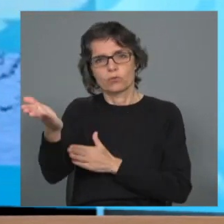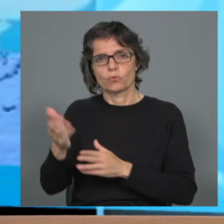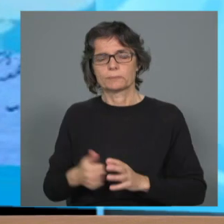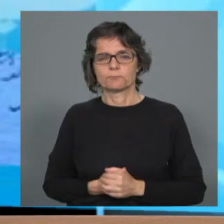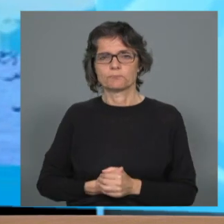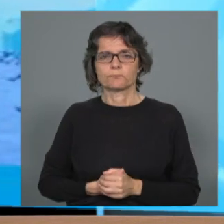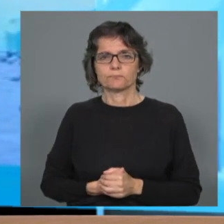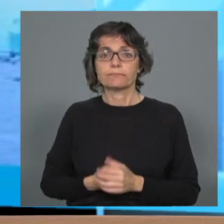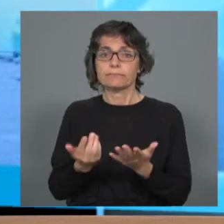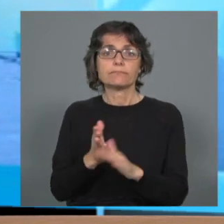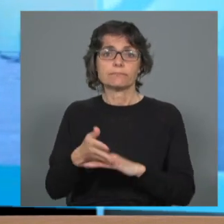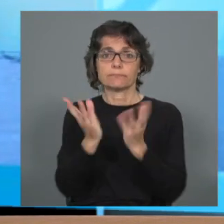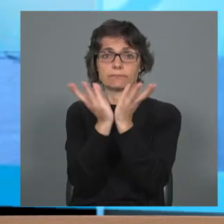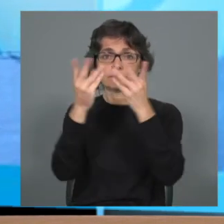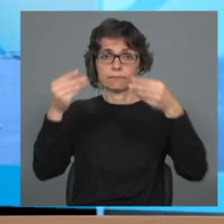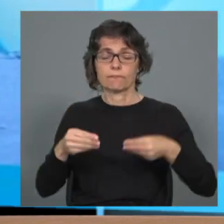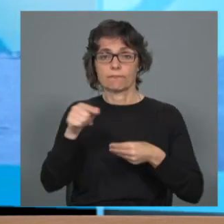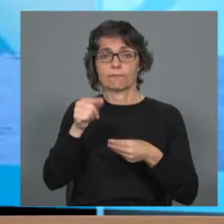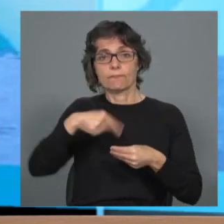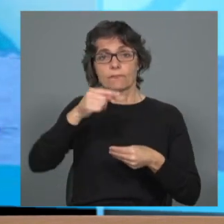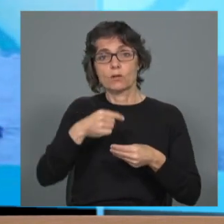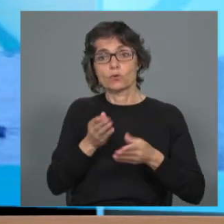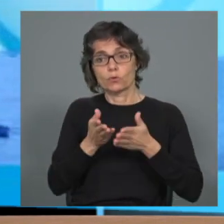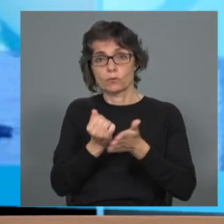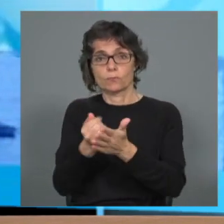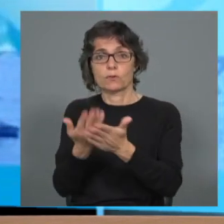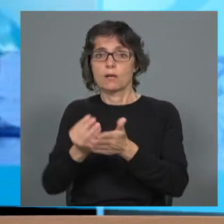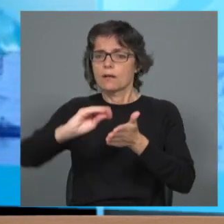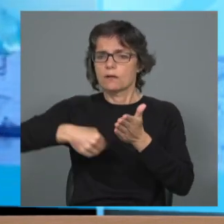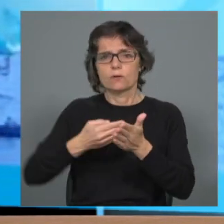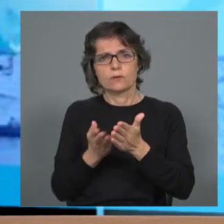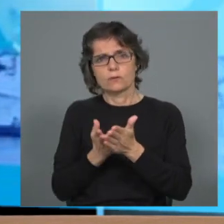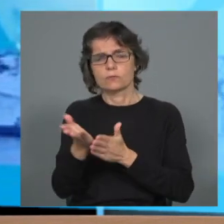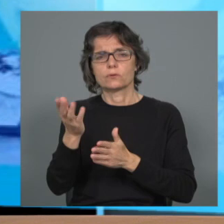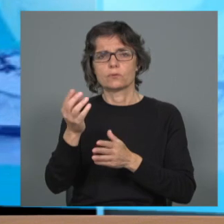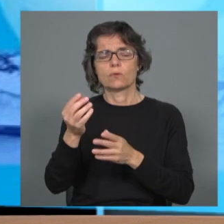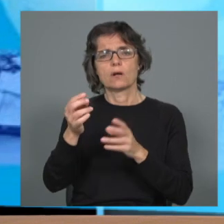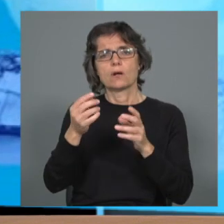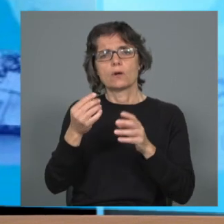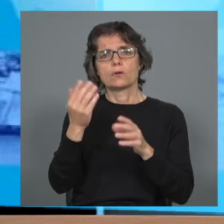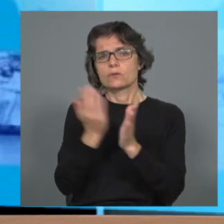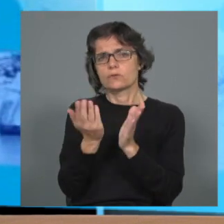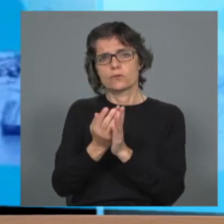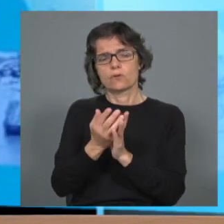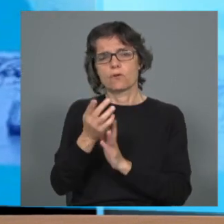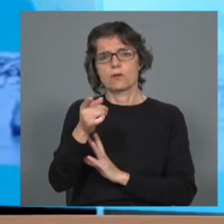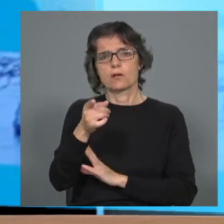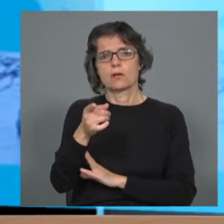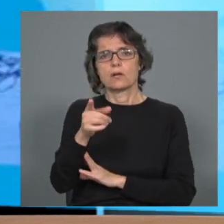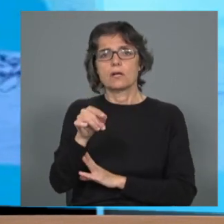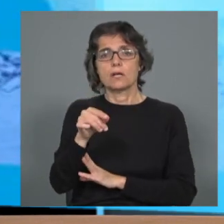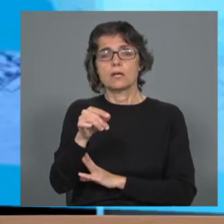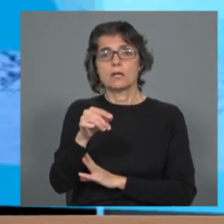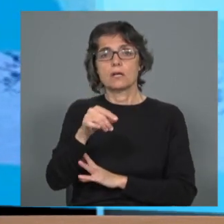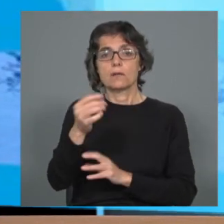plataforma continuam inscritas no ensino regular, lá na ajuda de mãe. Porquê?